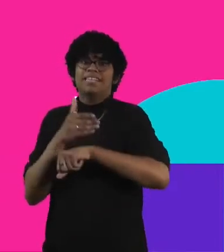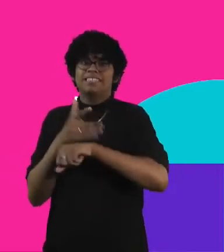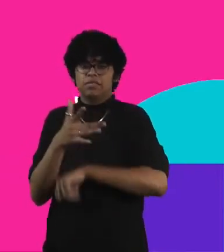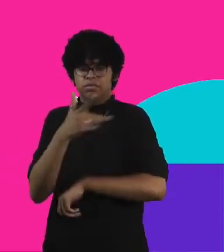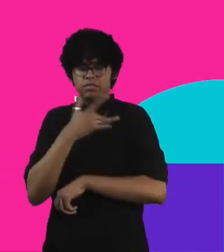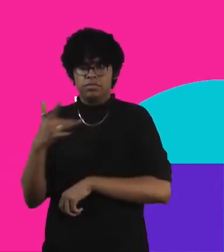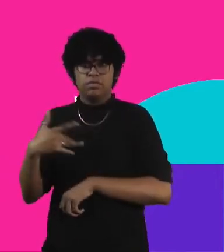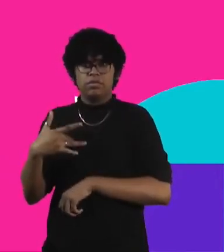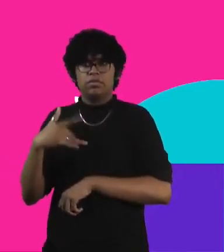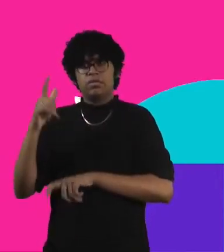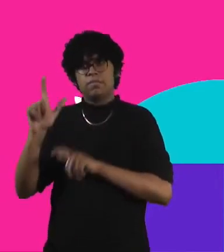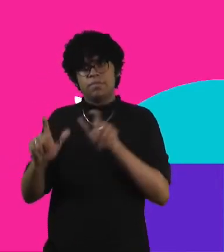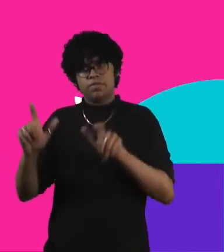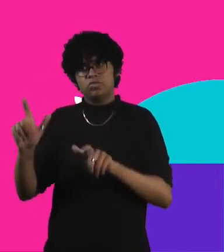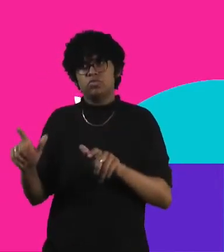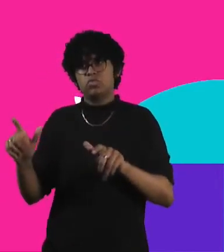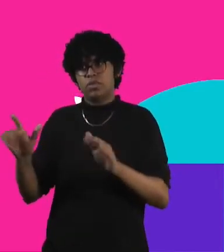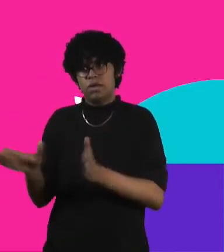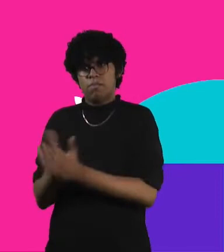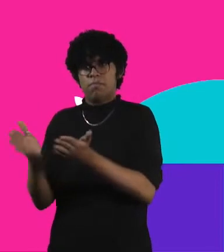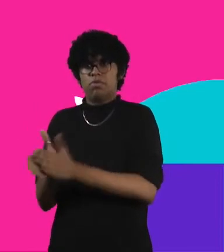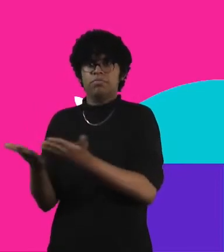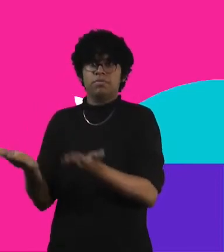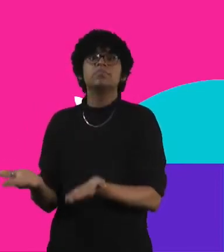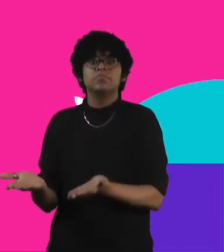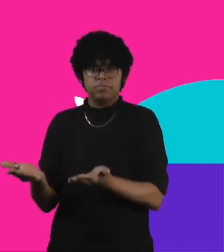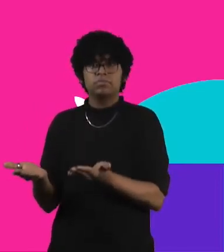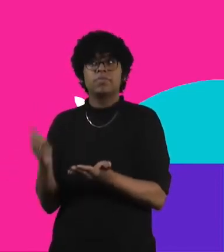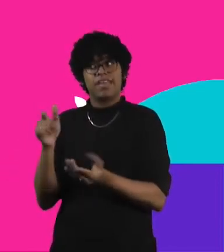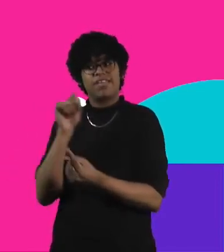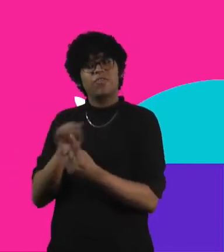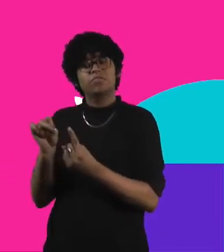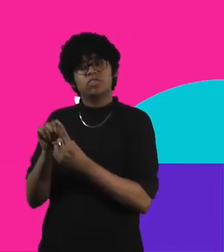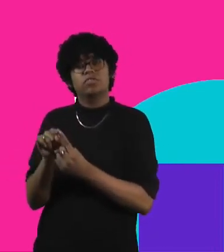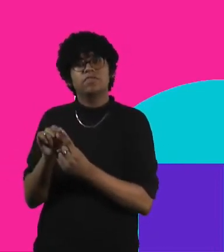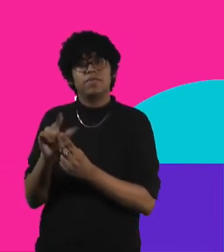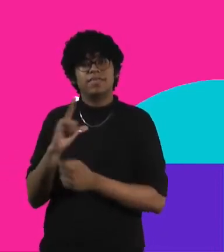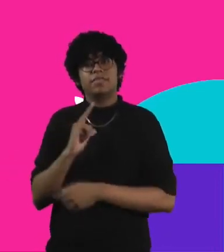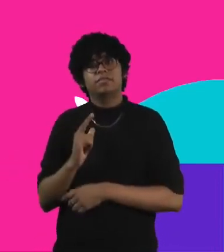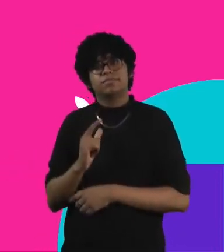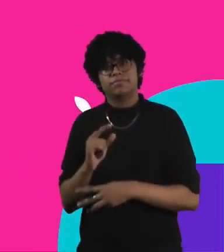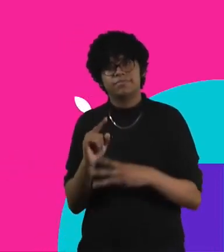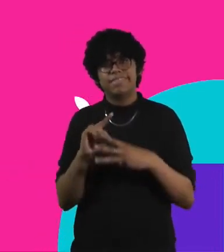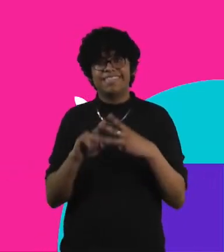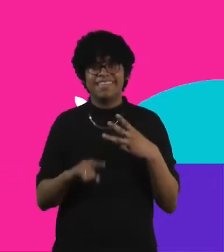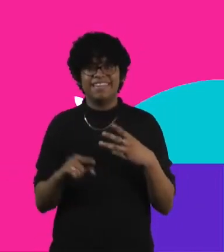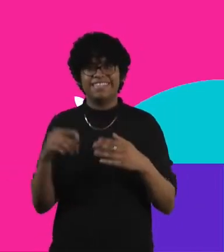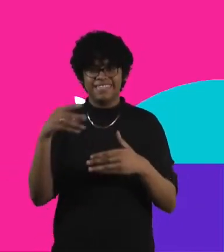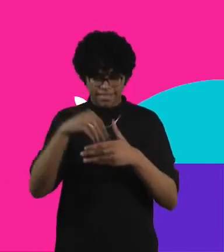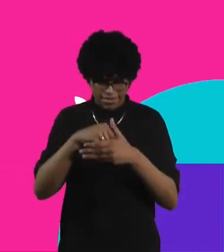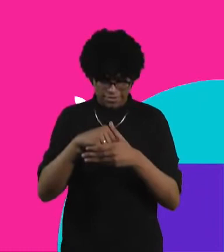pessoas em situação de vulnerabilidade. Esse objetivo vai ter 3 indicadores, e